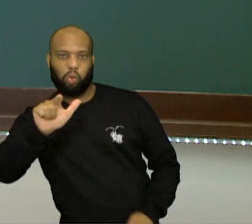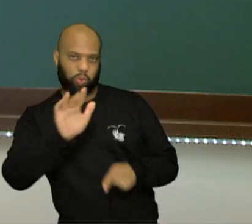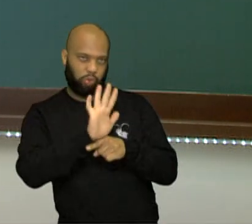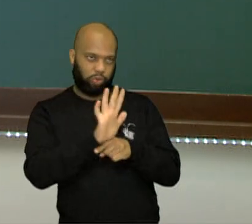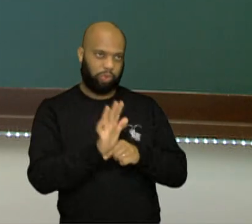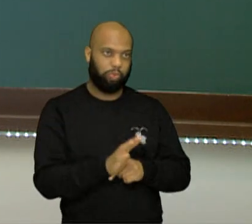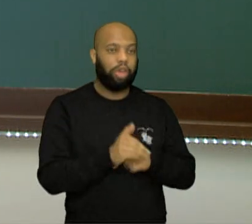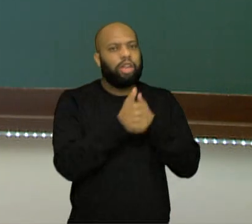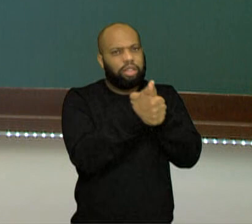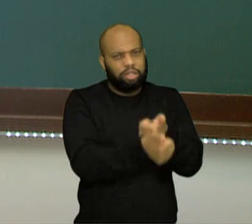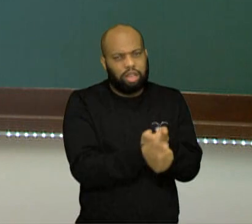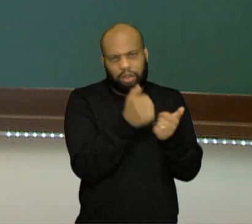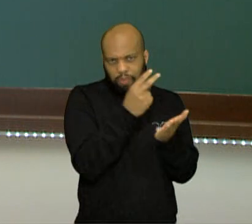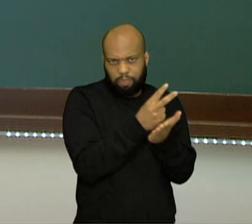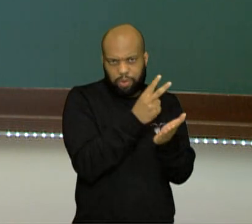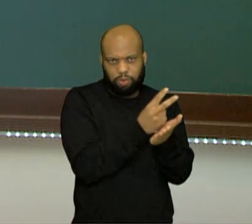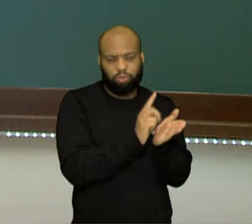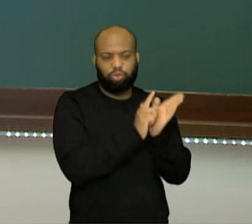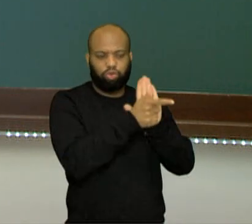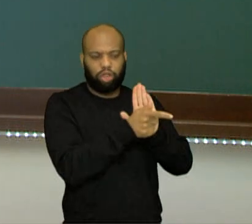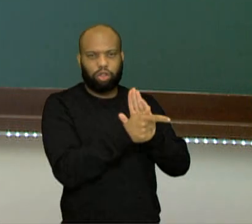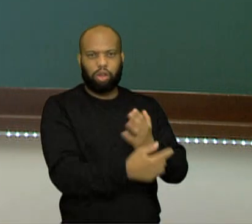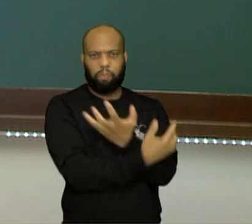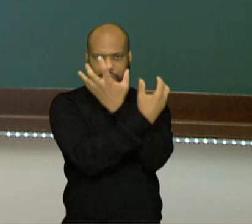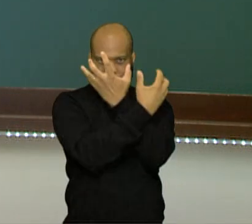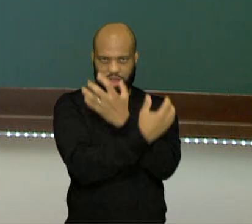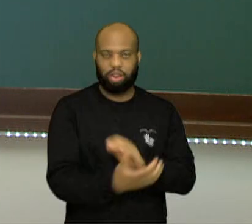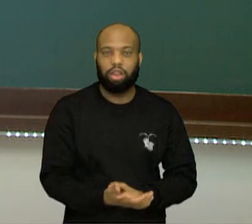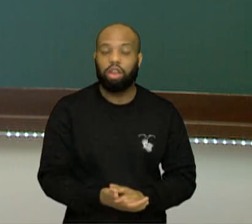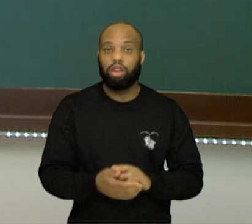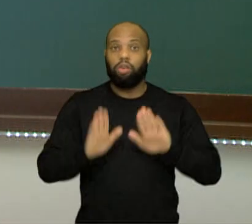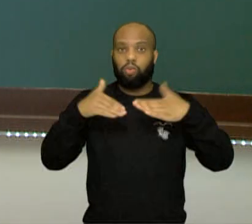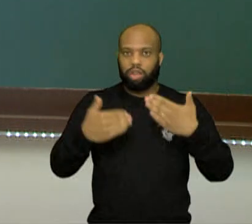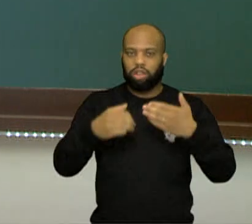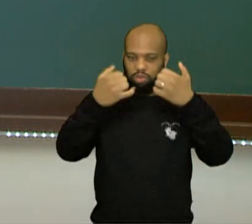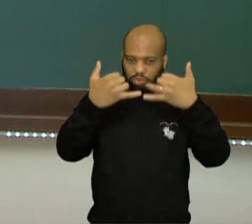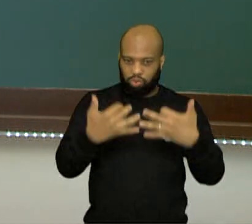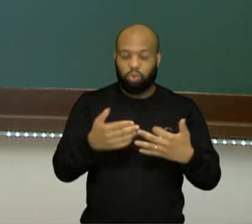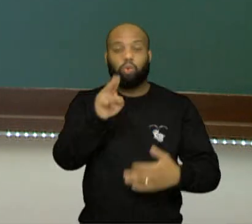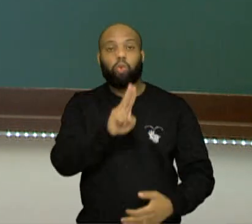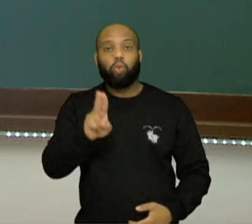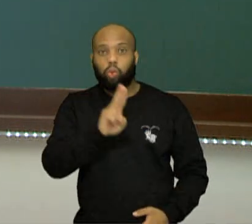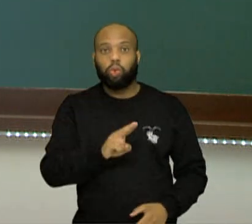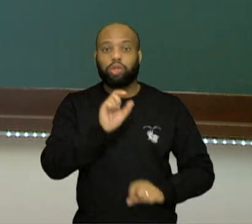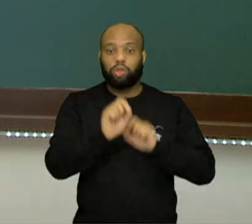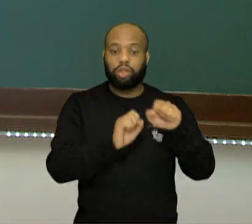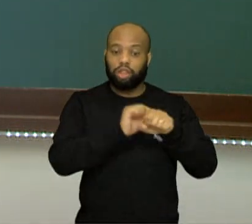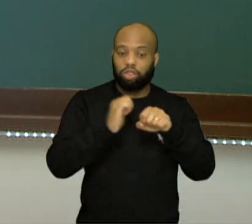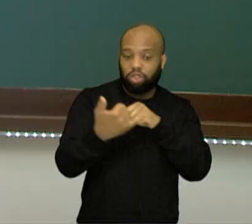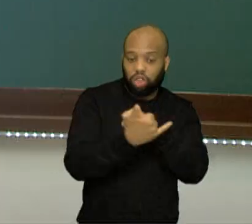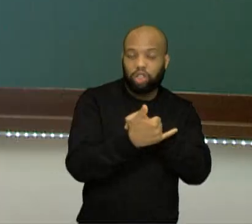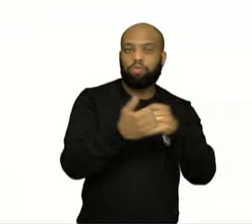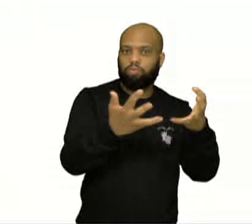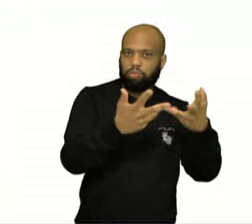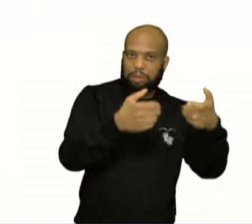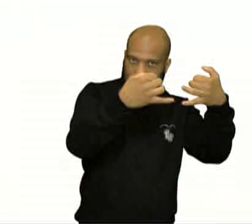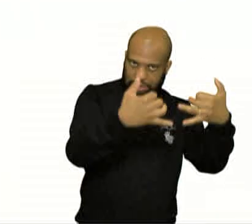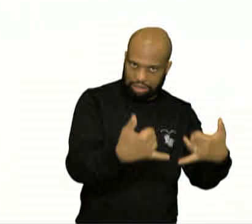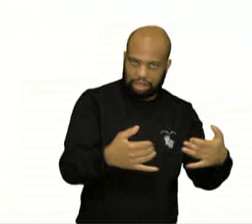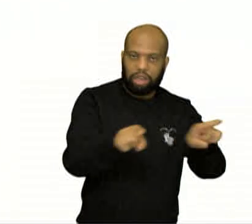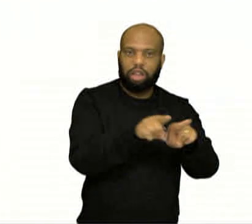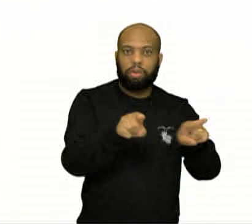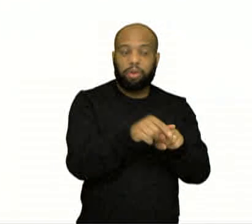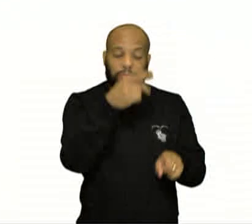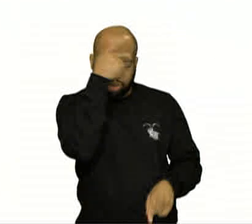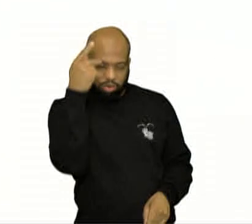que segue na mesma linha argumentativa de Pantera Negra. Nos comentários são usados muitos adjetivos, caracterizações, com os quais o